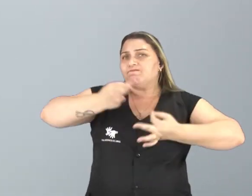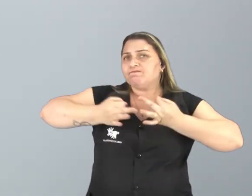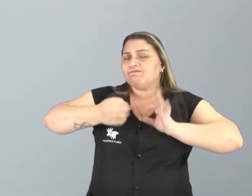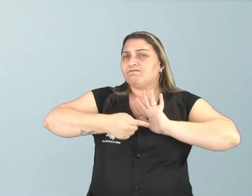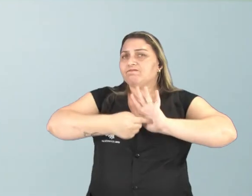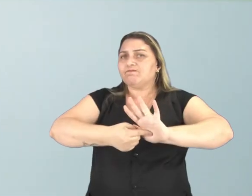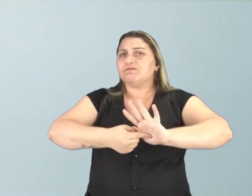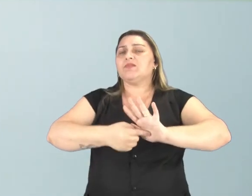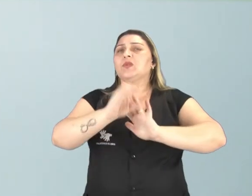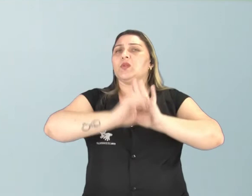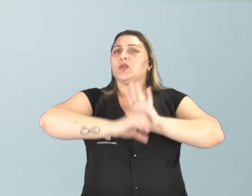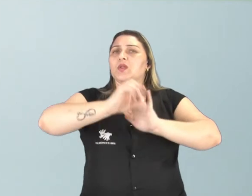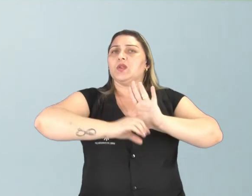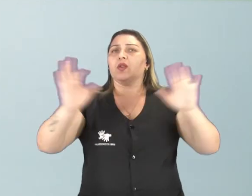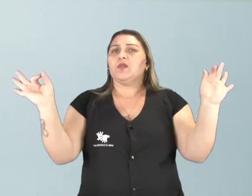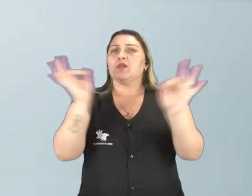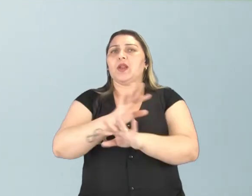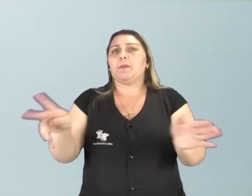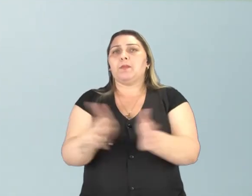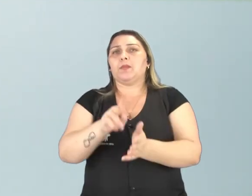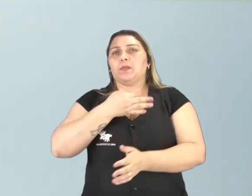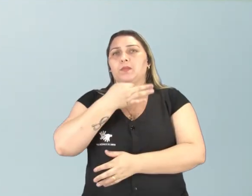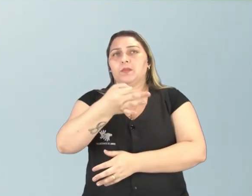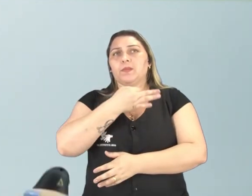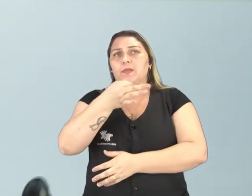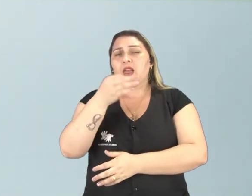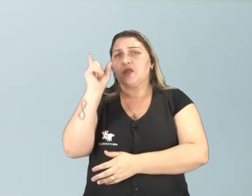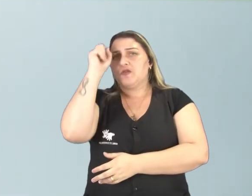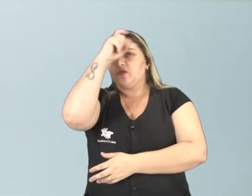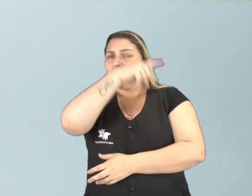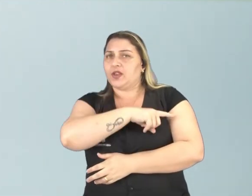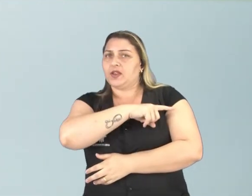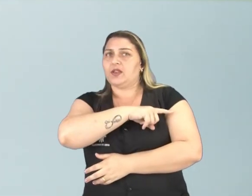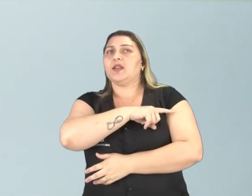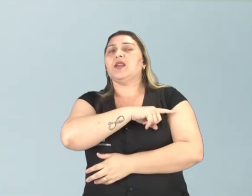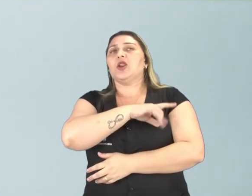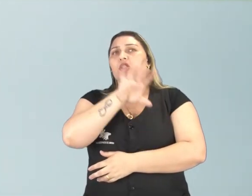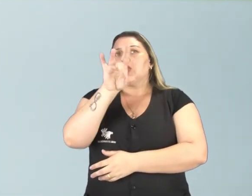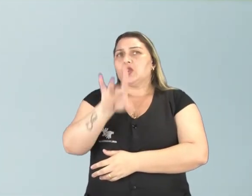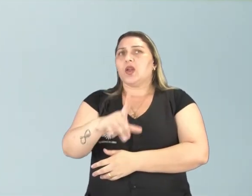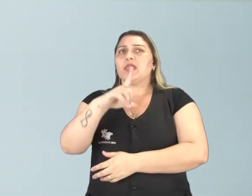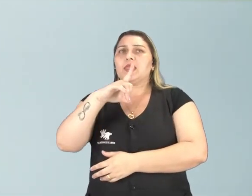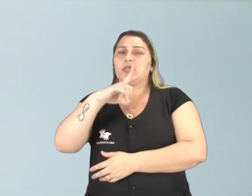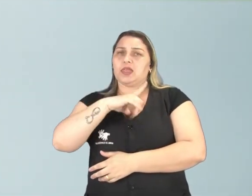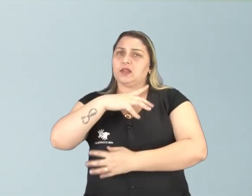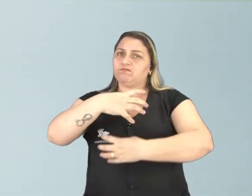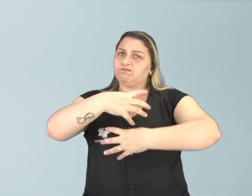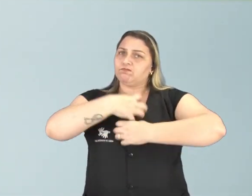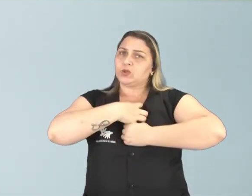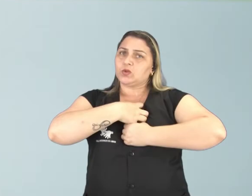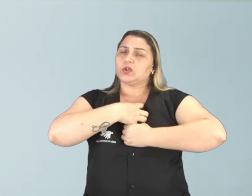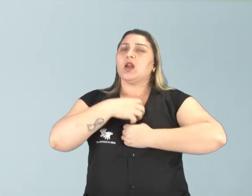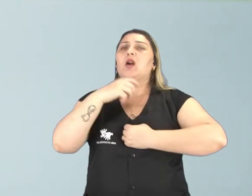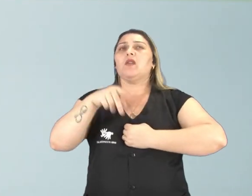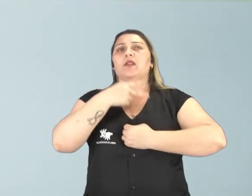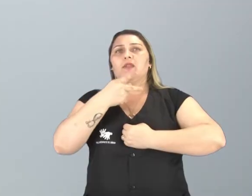e concluir com a sua opinião. Não é difícil, basta você ter domínio do que você está falando.